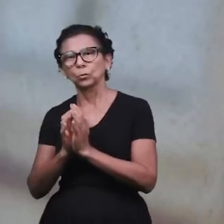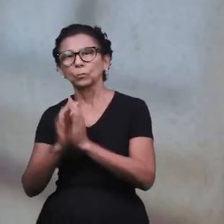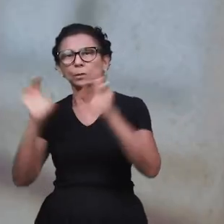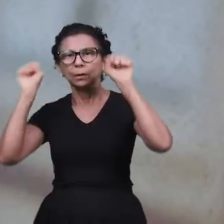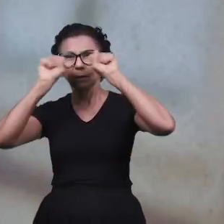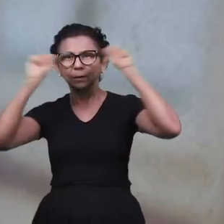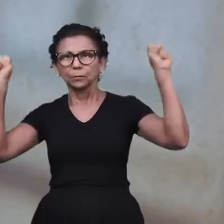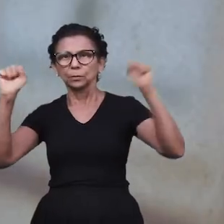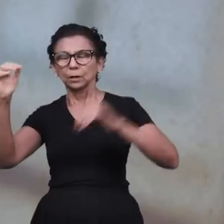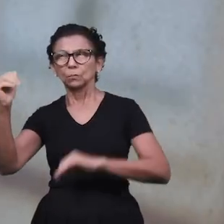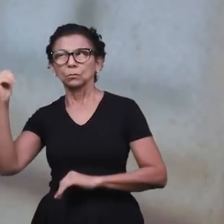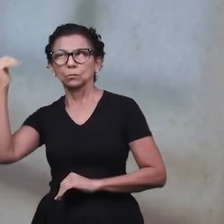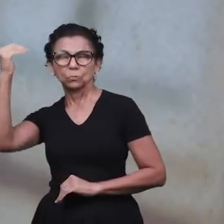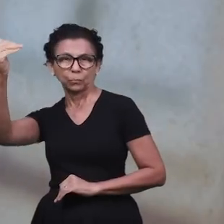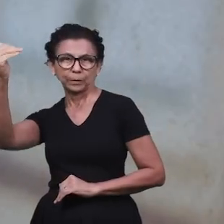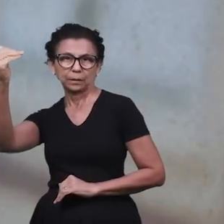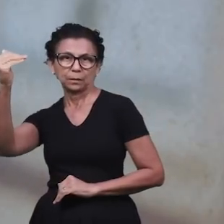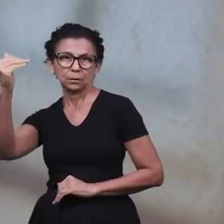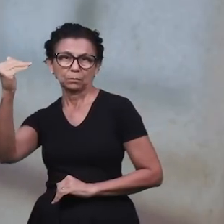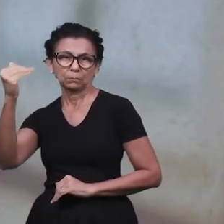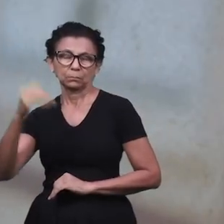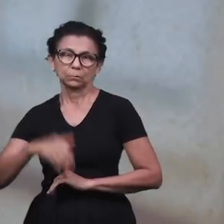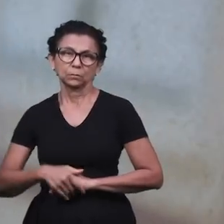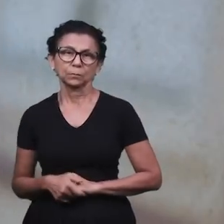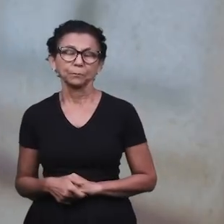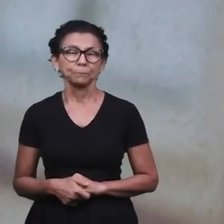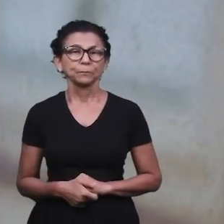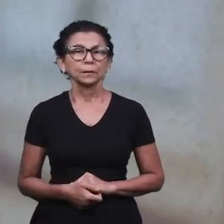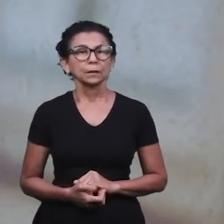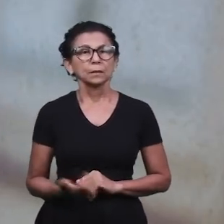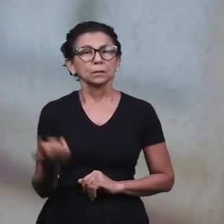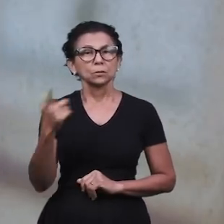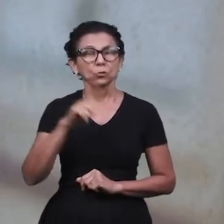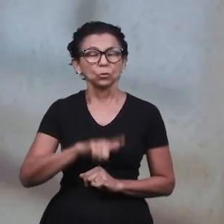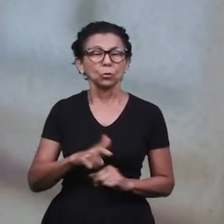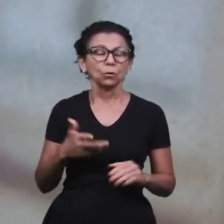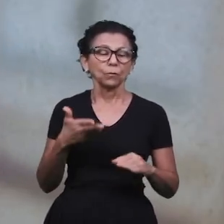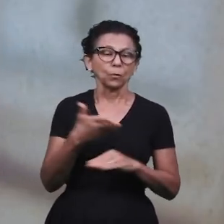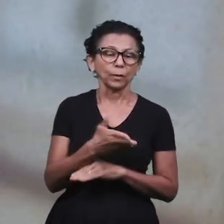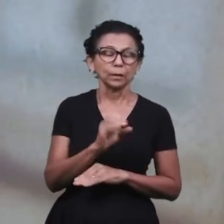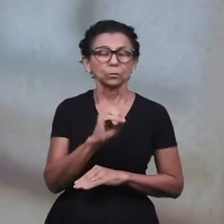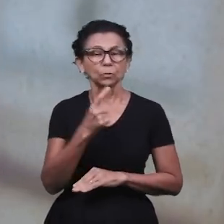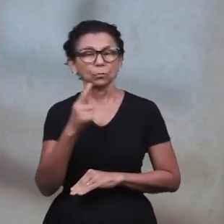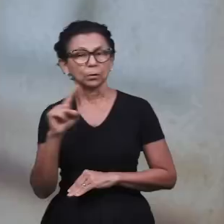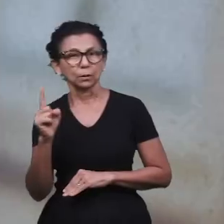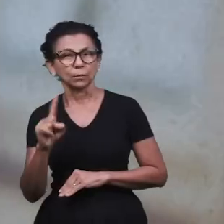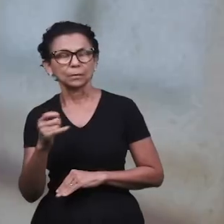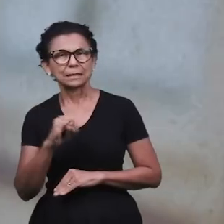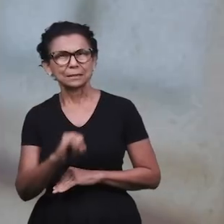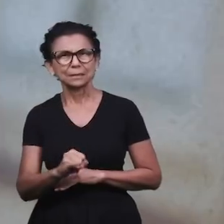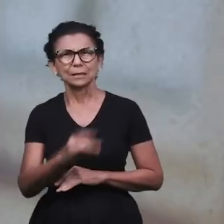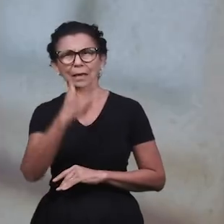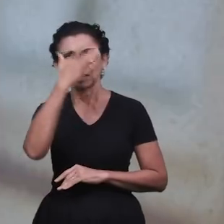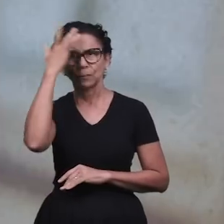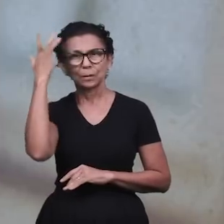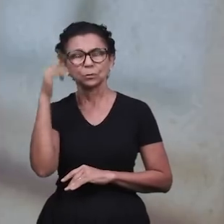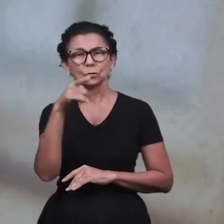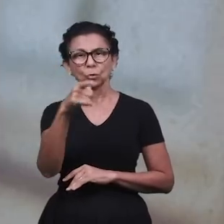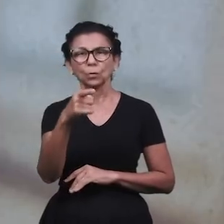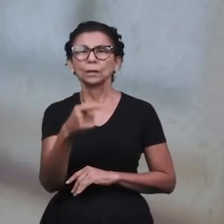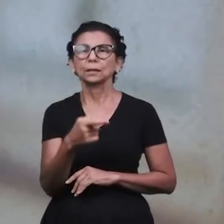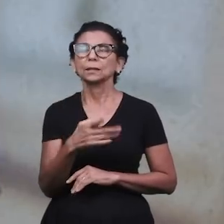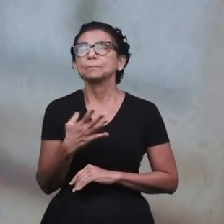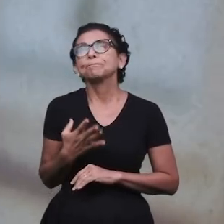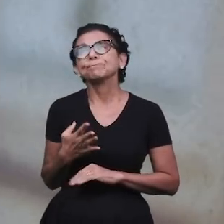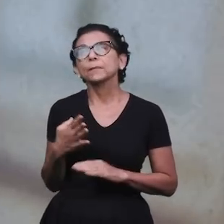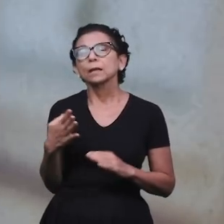se eu recorro ou não recorro, se a condenação, porque muitas vezes a parte, se ela conversa com outro leigo, ela entende que vai